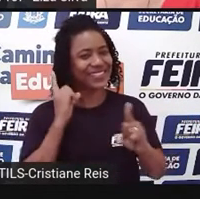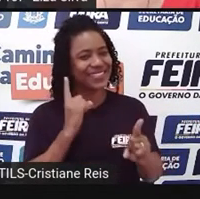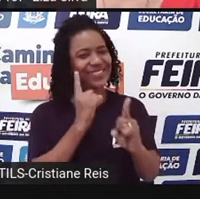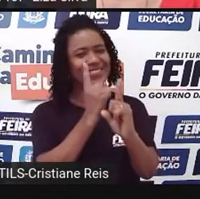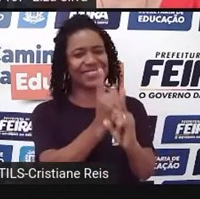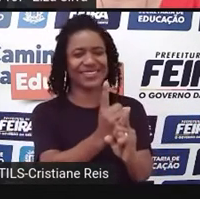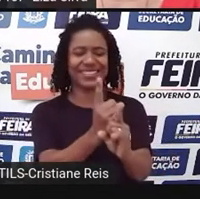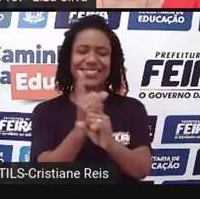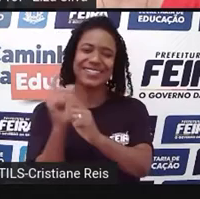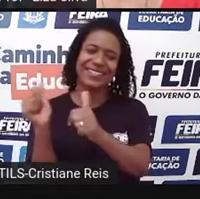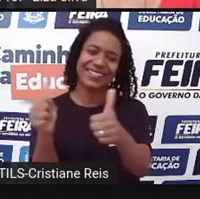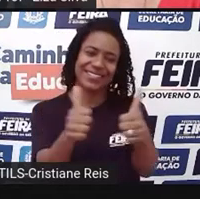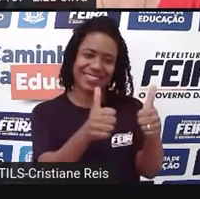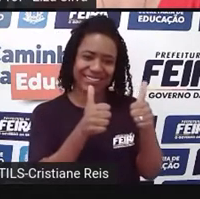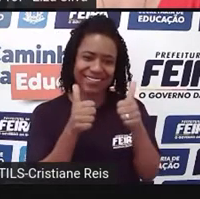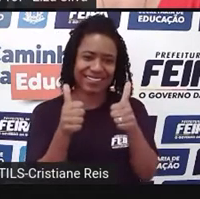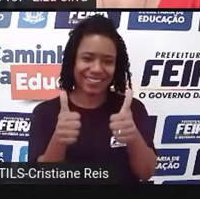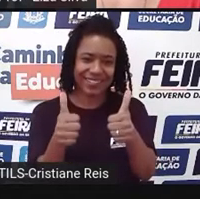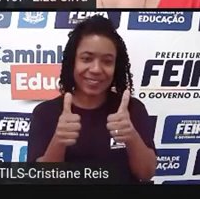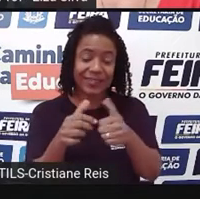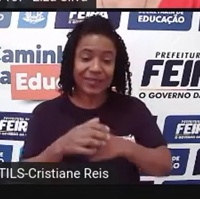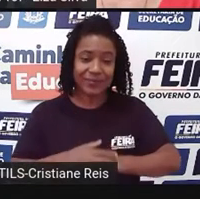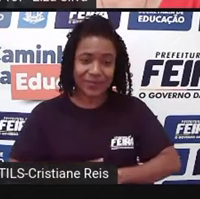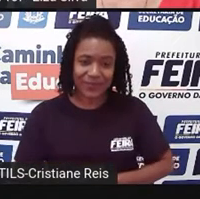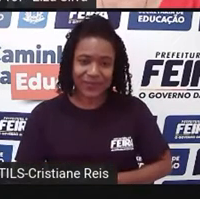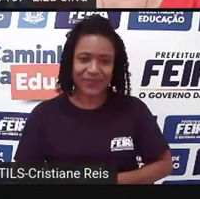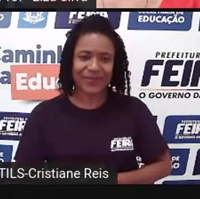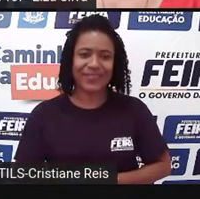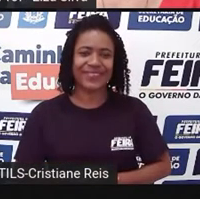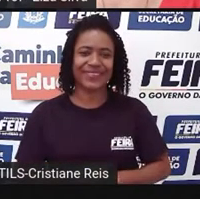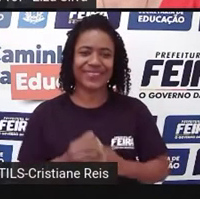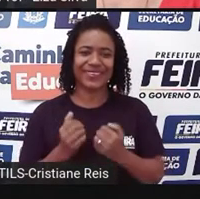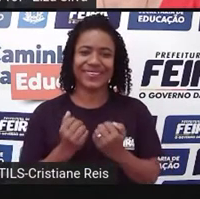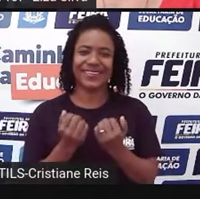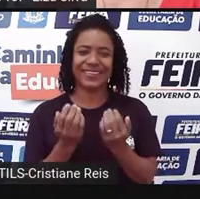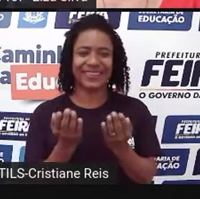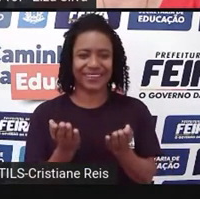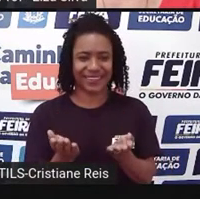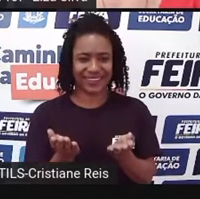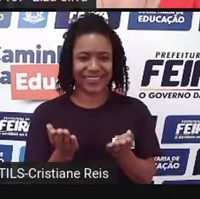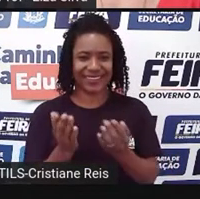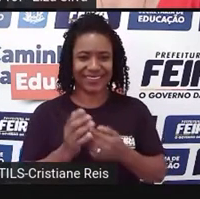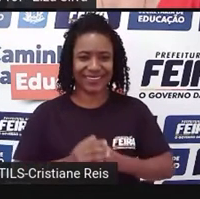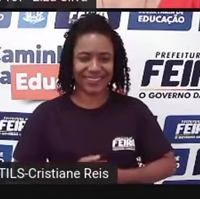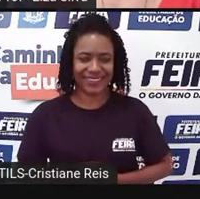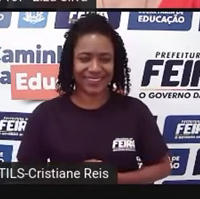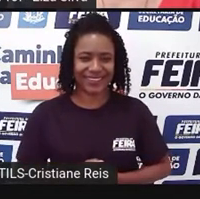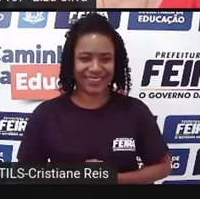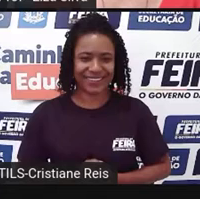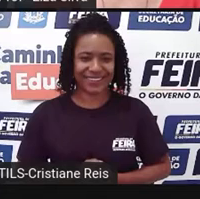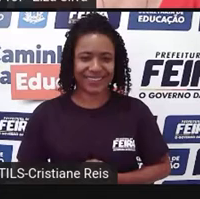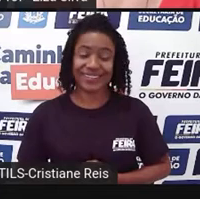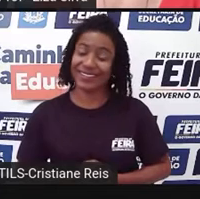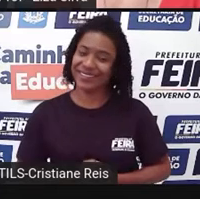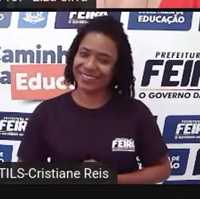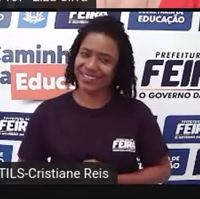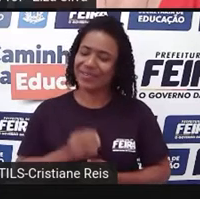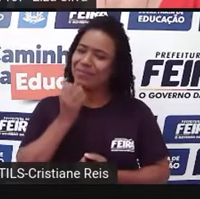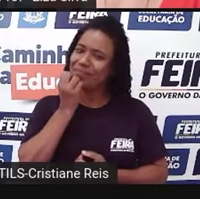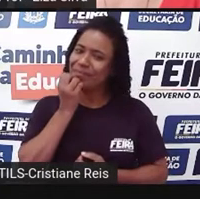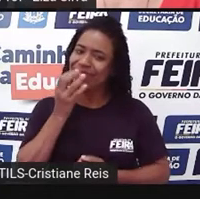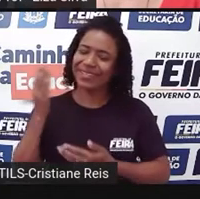espero que vocês estejam muito bem UEL kam tiu Hour em meus classes no Brasil é